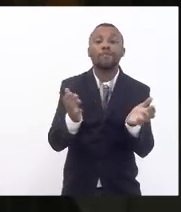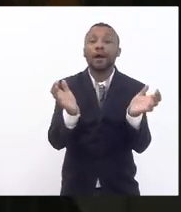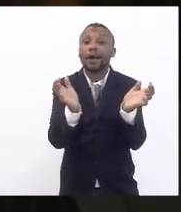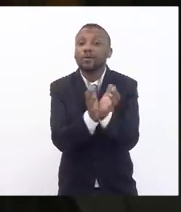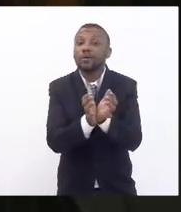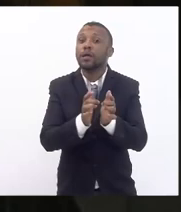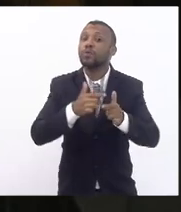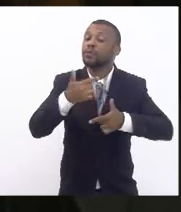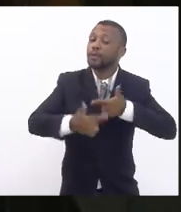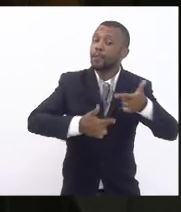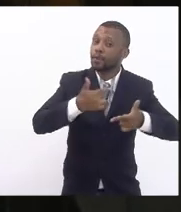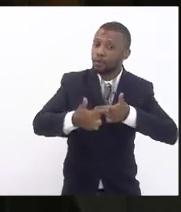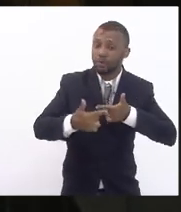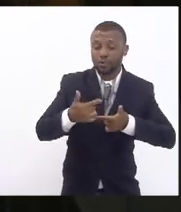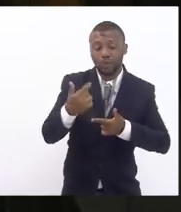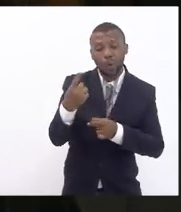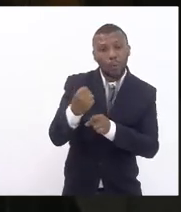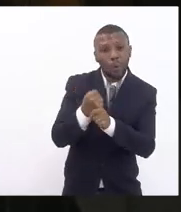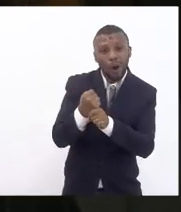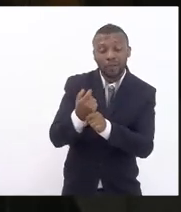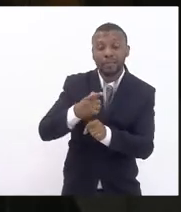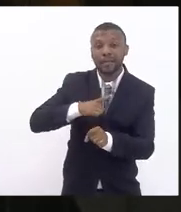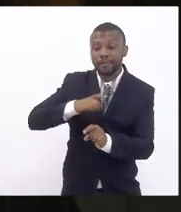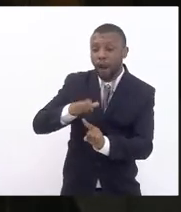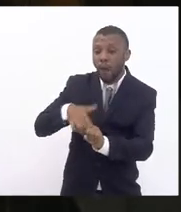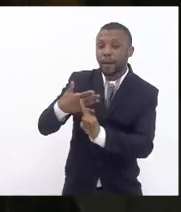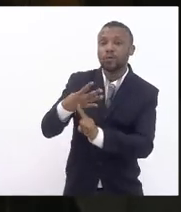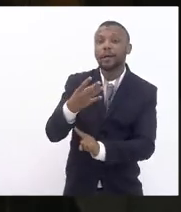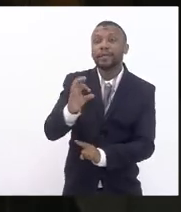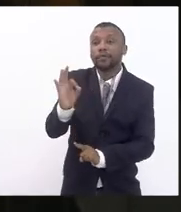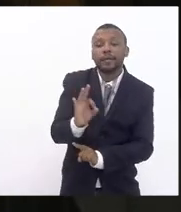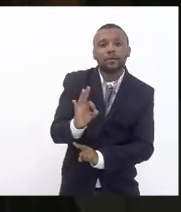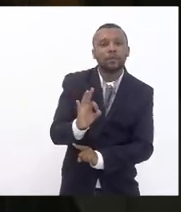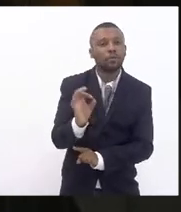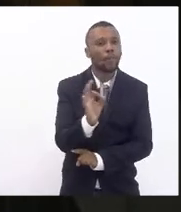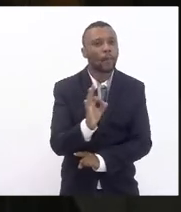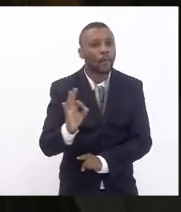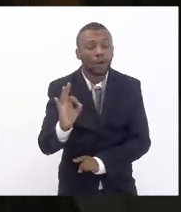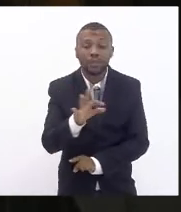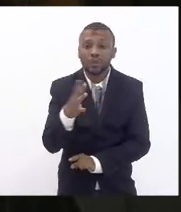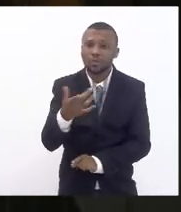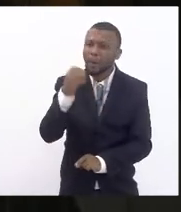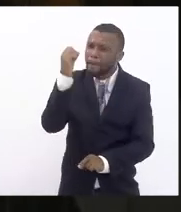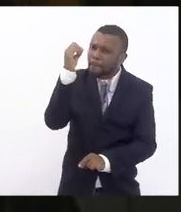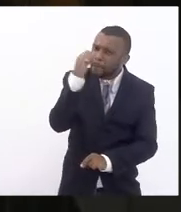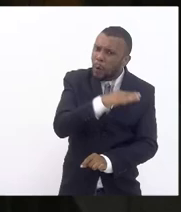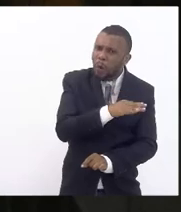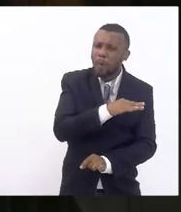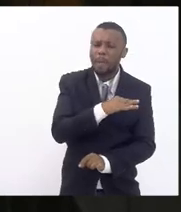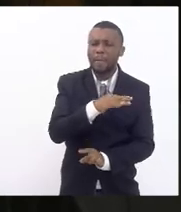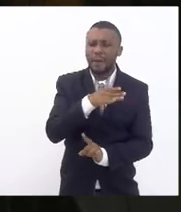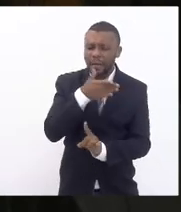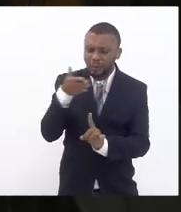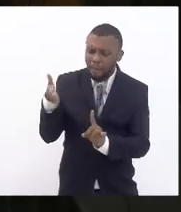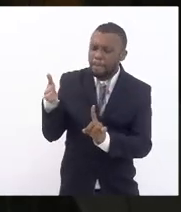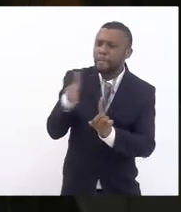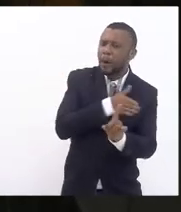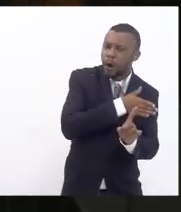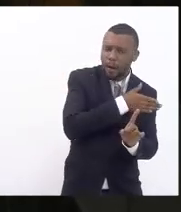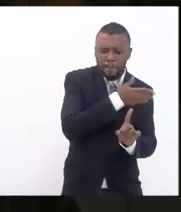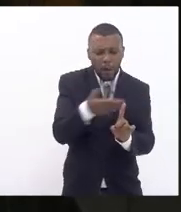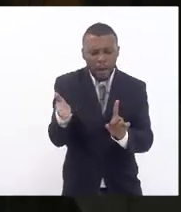teve nos últimos 12 meses? 40? Nenhuma! Absolutamente nenhuma. Isso é um acinte, é um tapa na cara do trabalhador